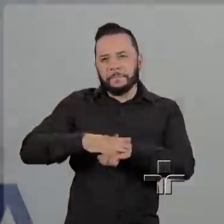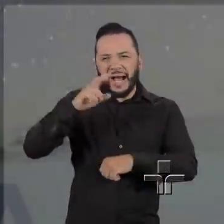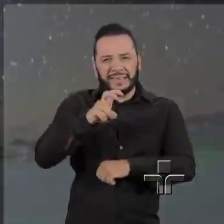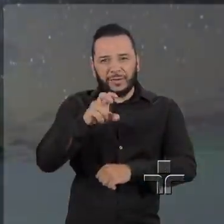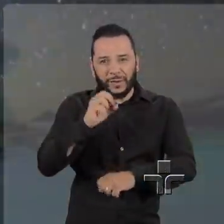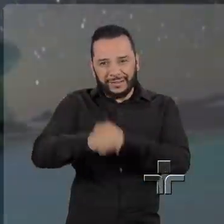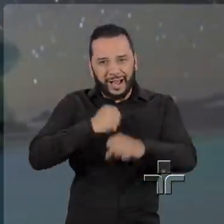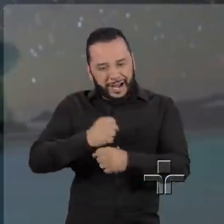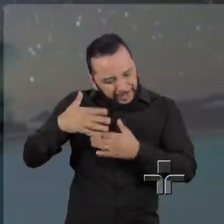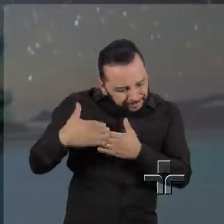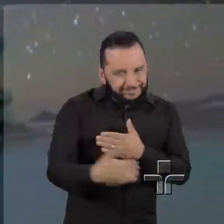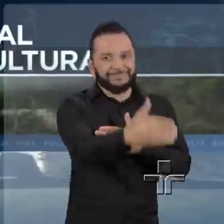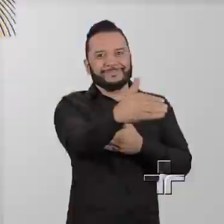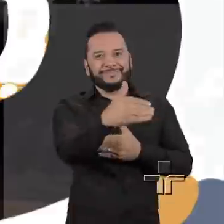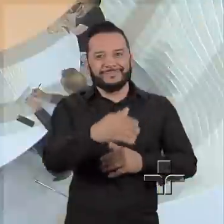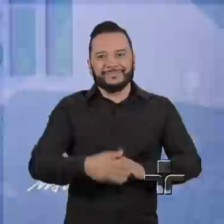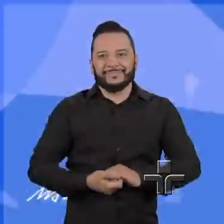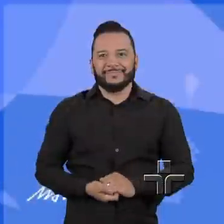anos.